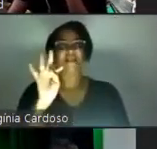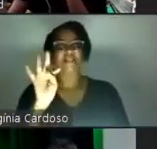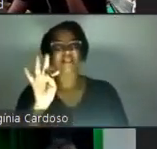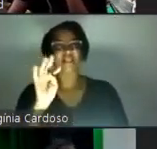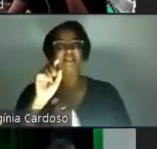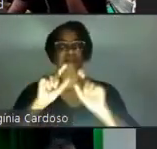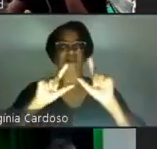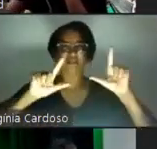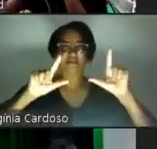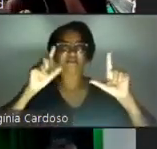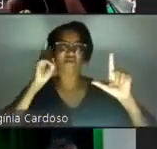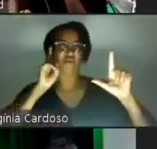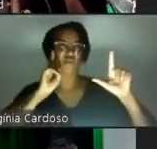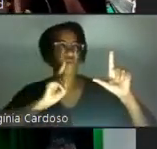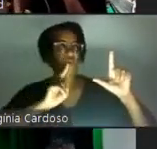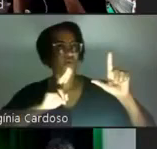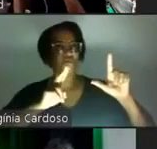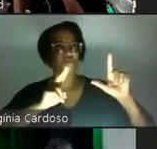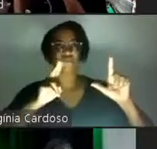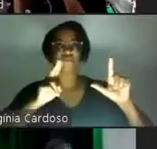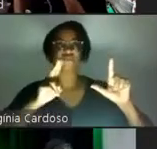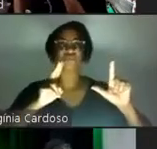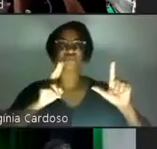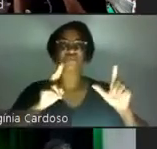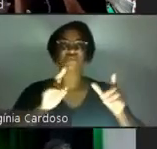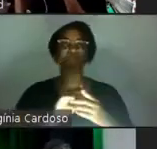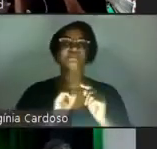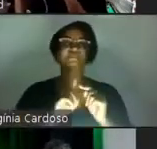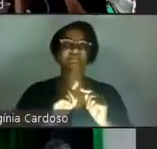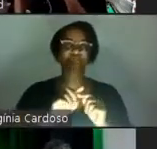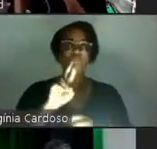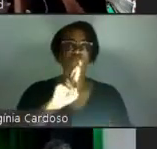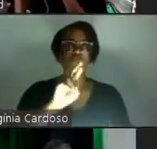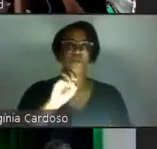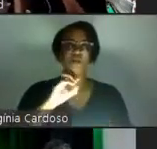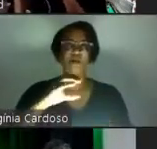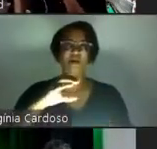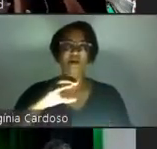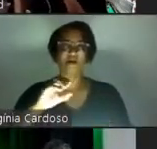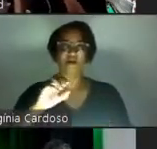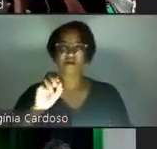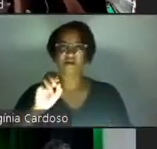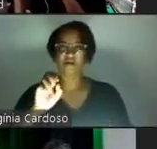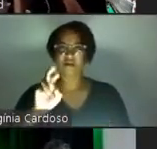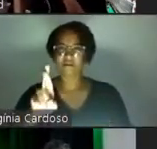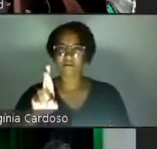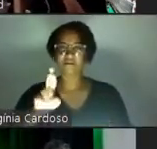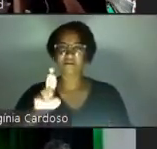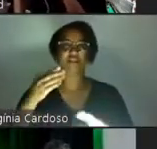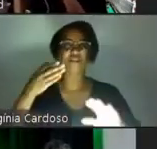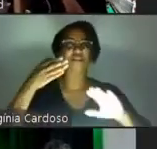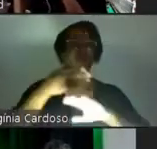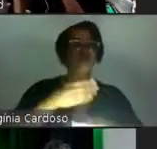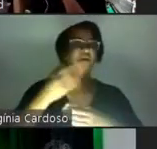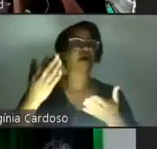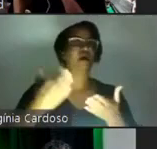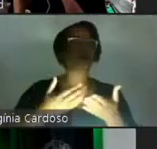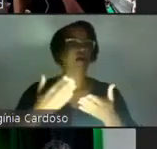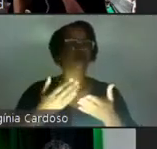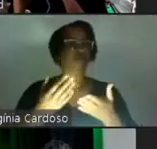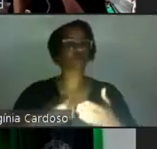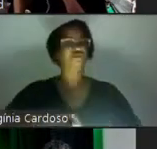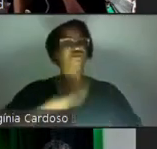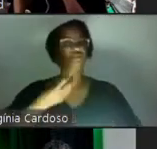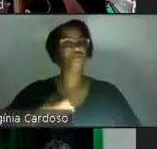invadiram a live de lançamento de um livro de poemas, que é um livro chamado Estesia, Sentimento.